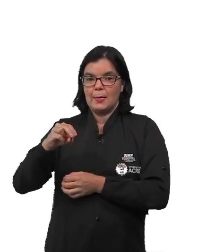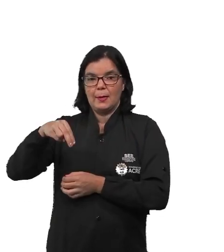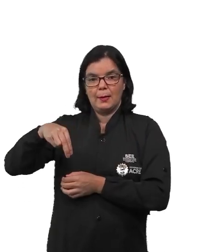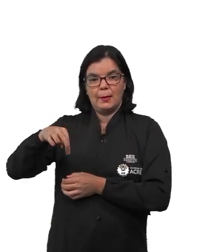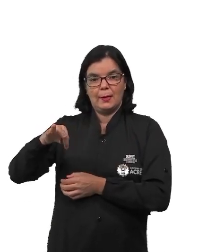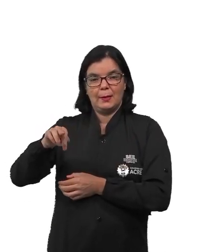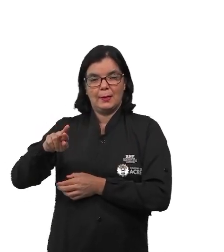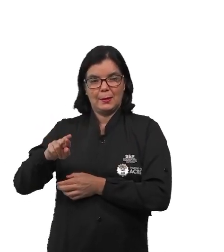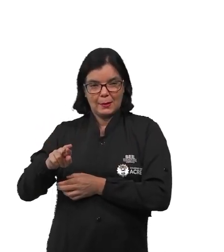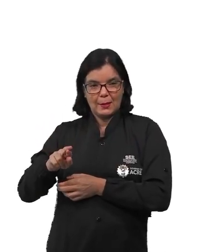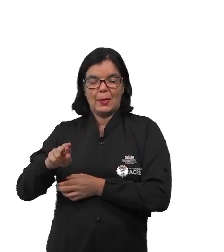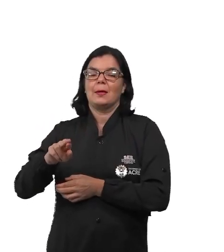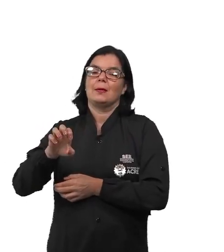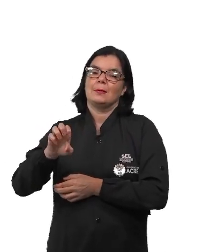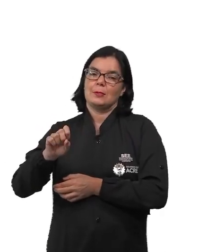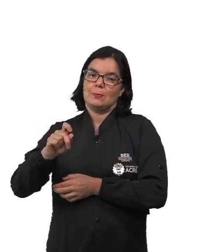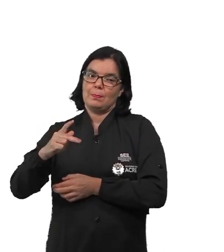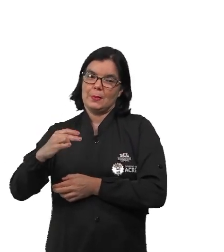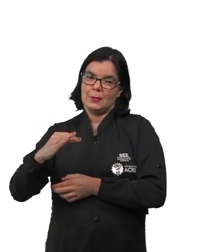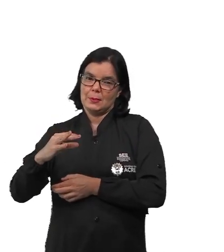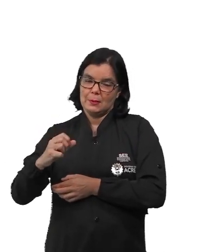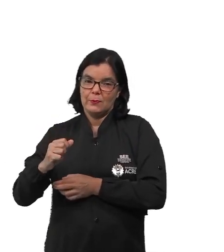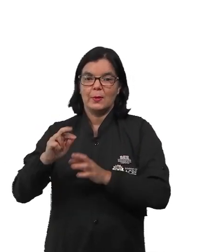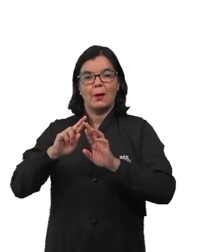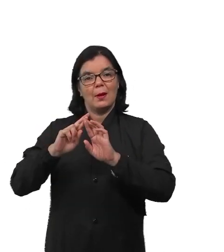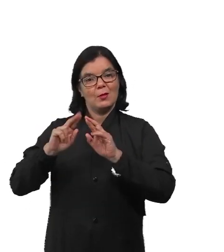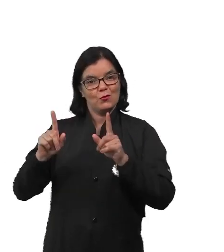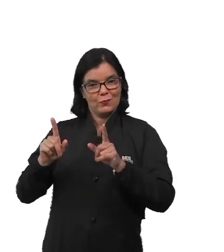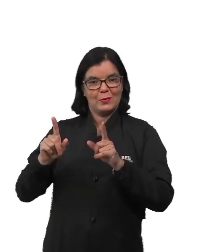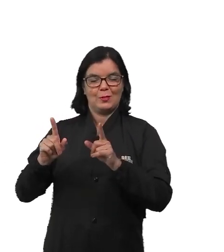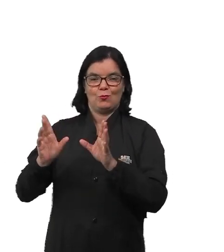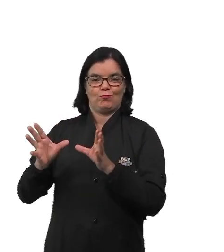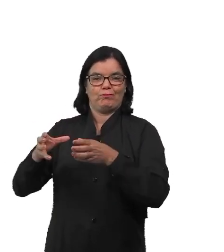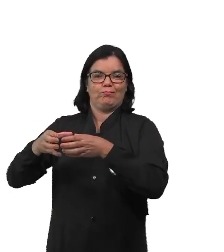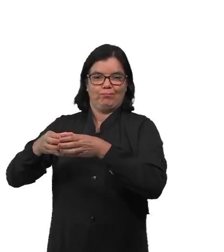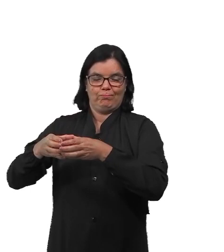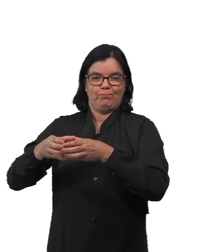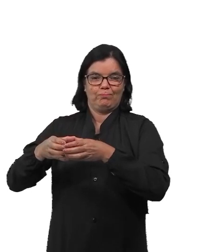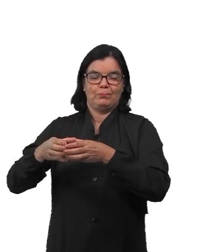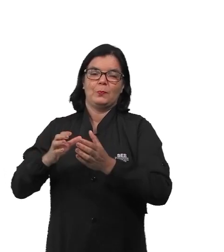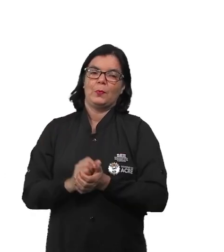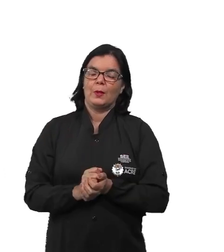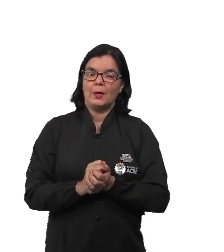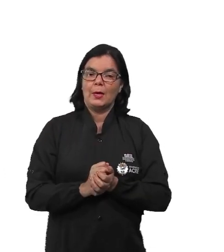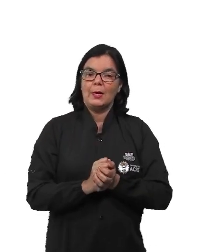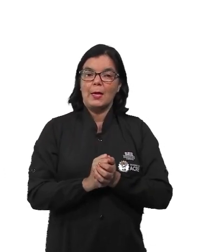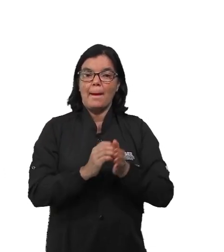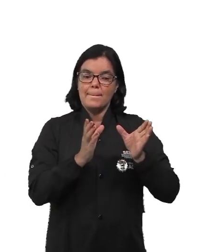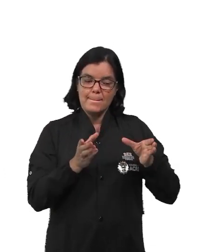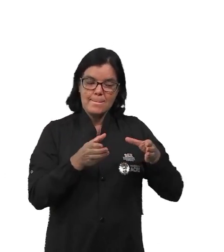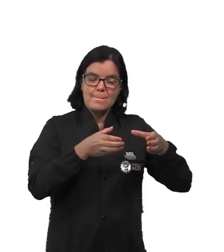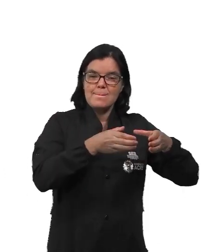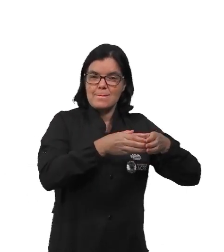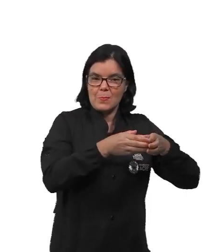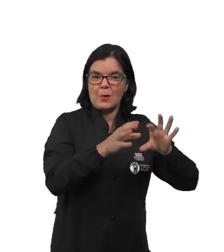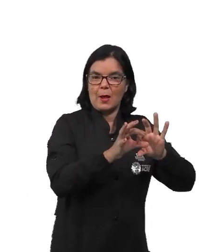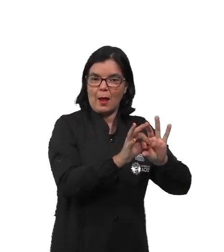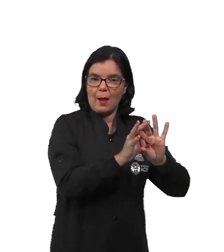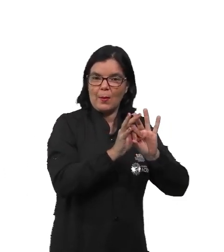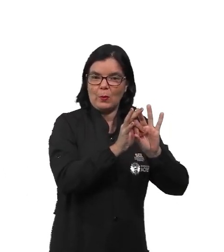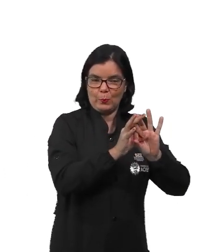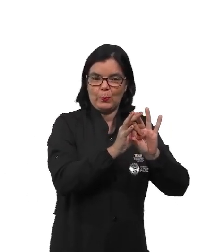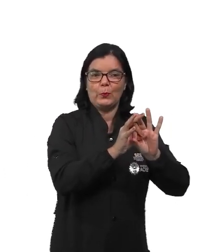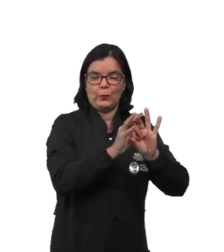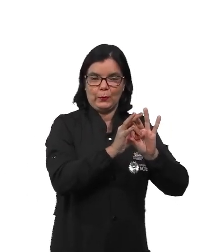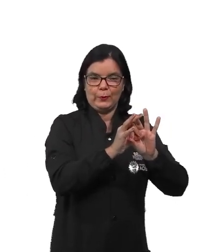que acontecem entre espécies diferentes. Acontece que ela ainda se divide em relações harmônicas, tá? Nos dois